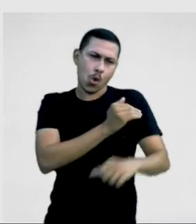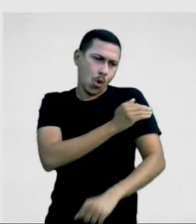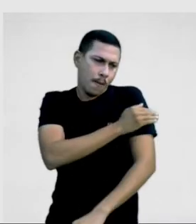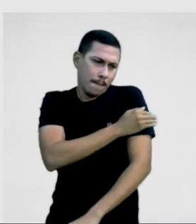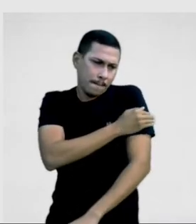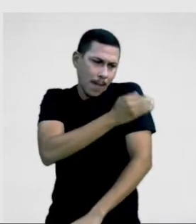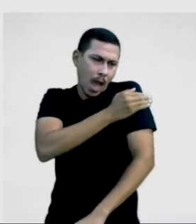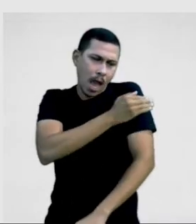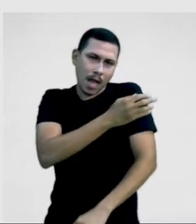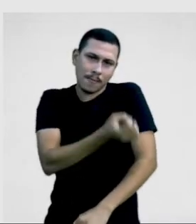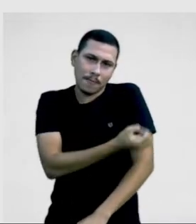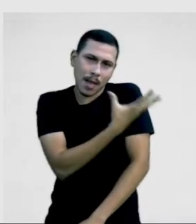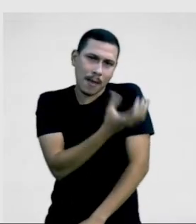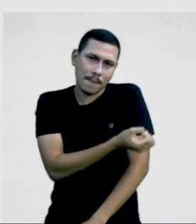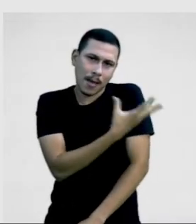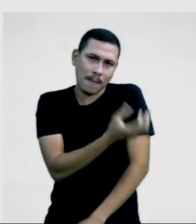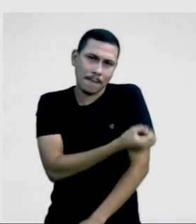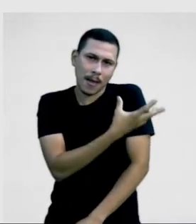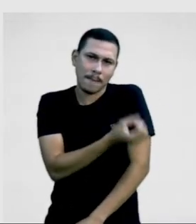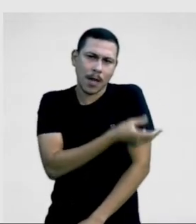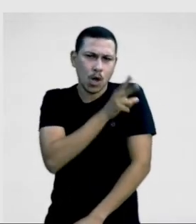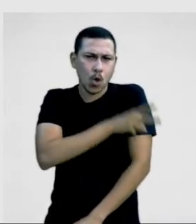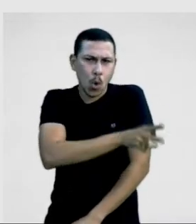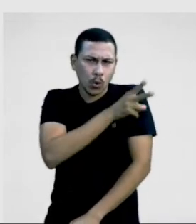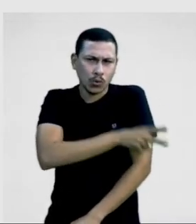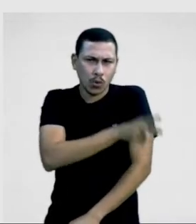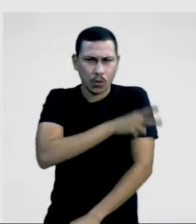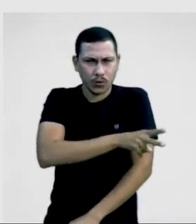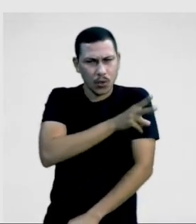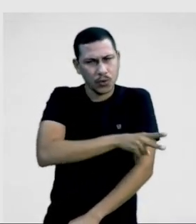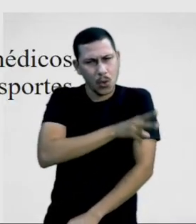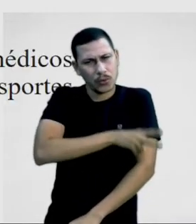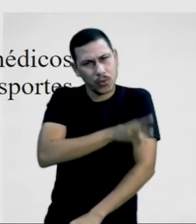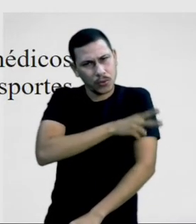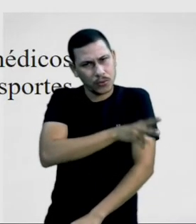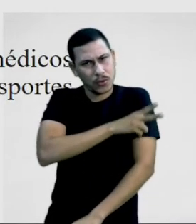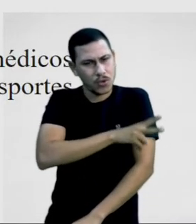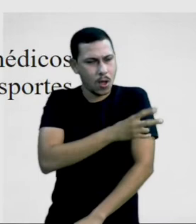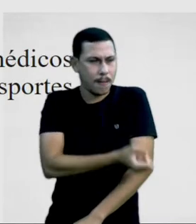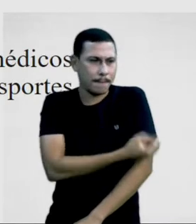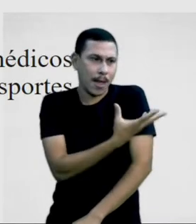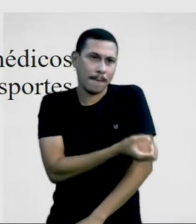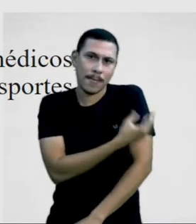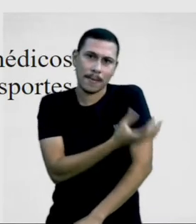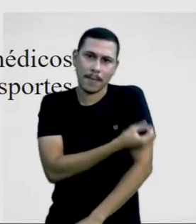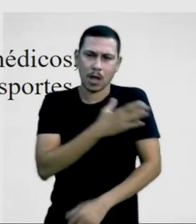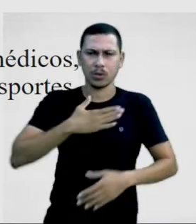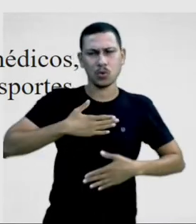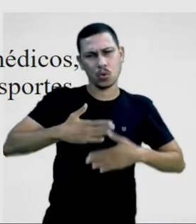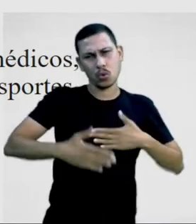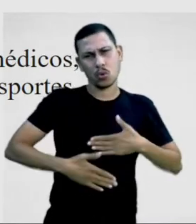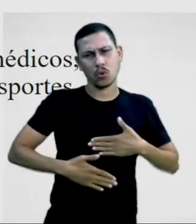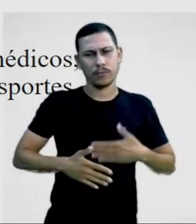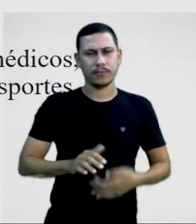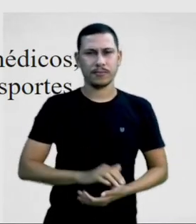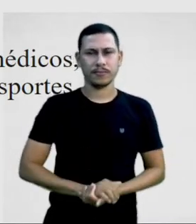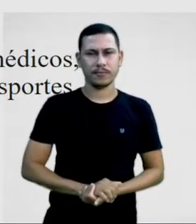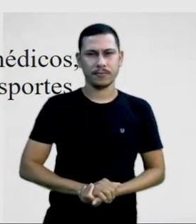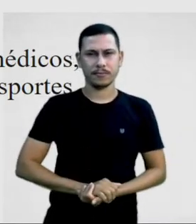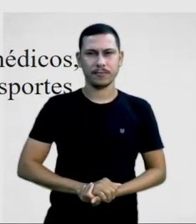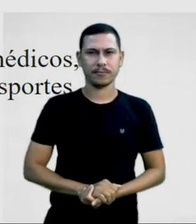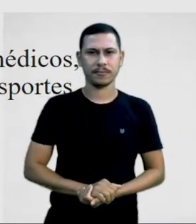pela regeneração e pela manutenção de diversos tecidos que estão presentes no nosso organismo, né? E por